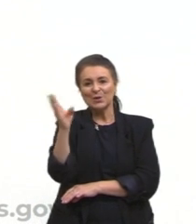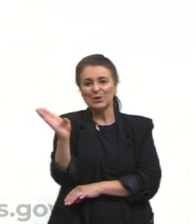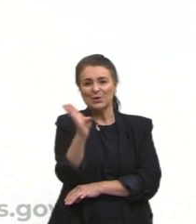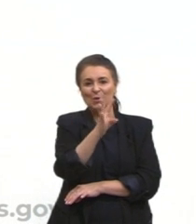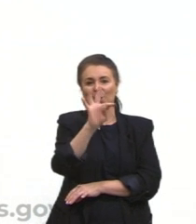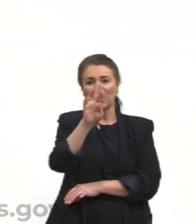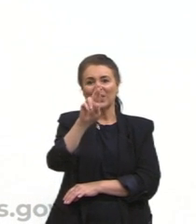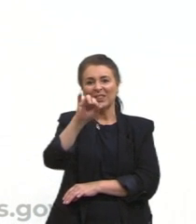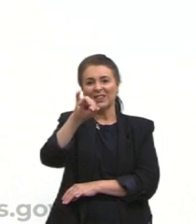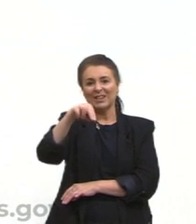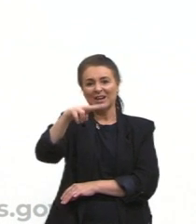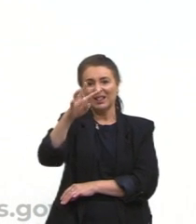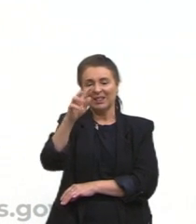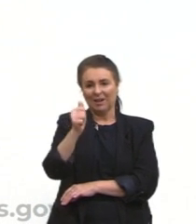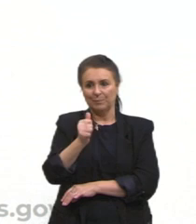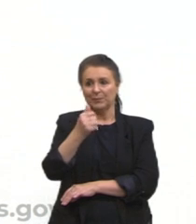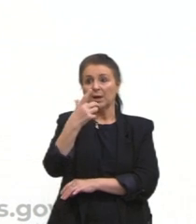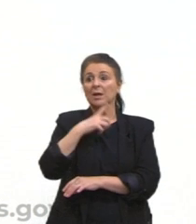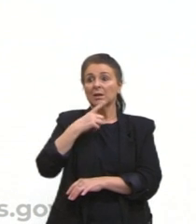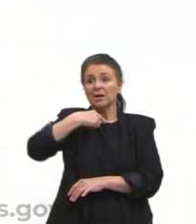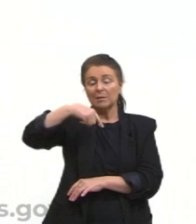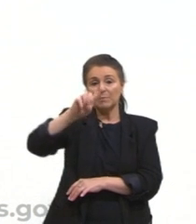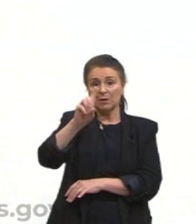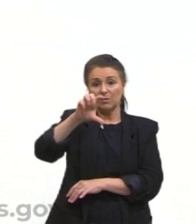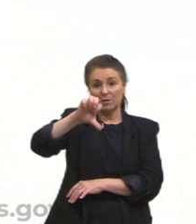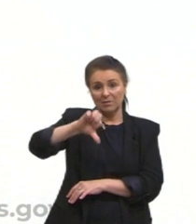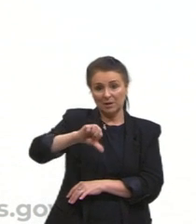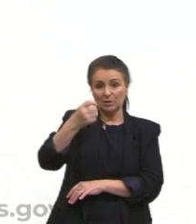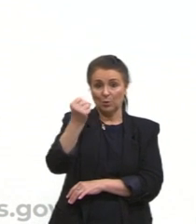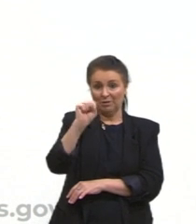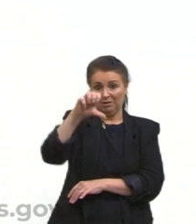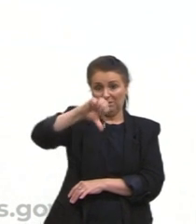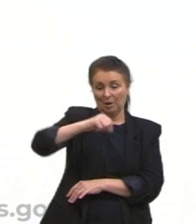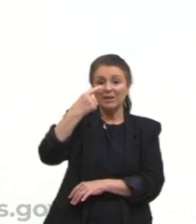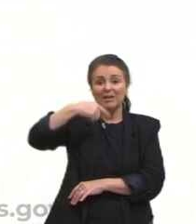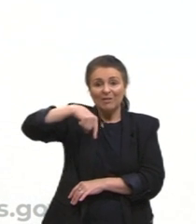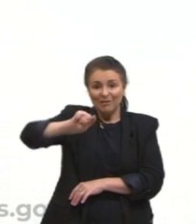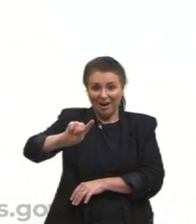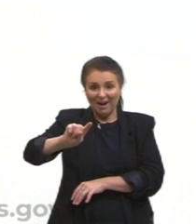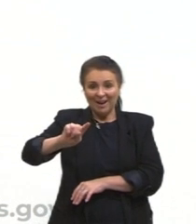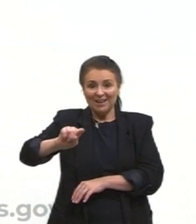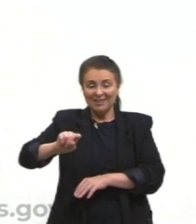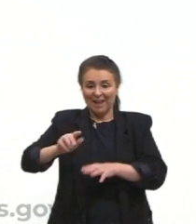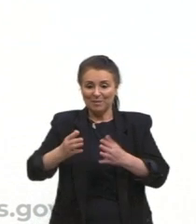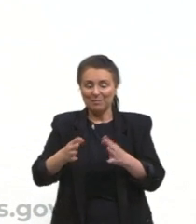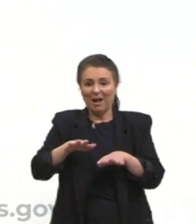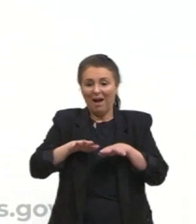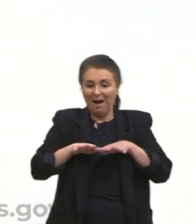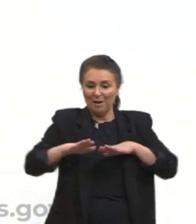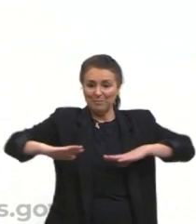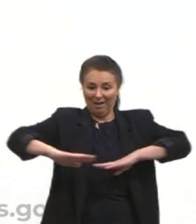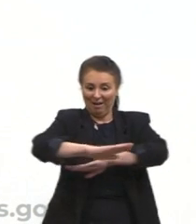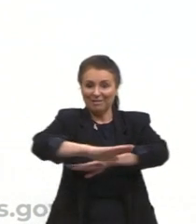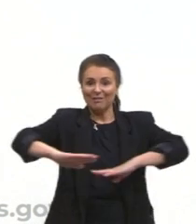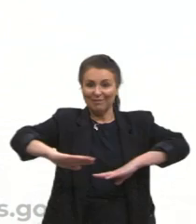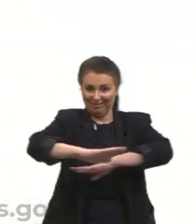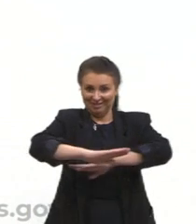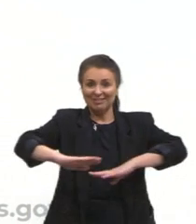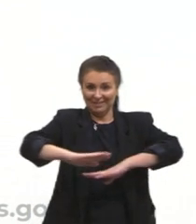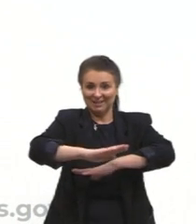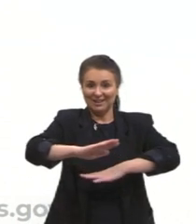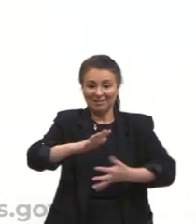vai para Avenida com esse desfile que ficou marcado né por essa por esse